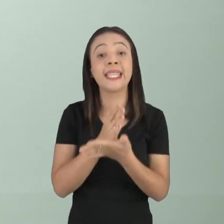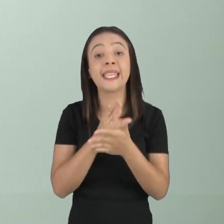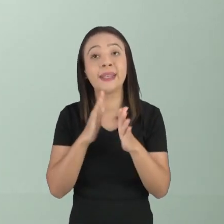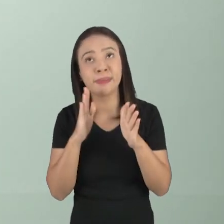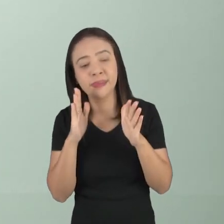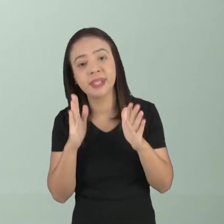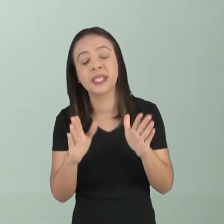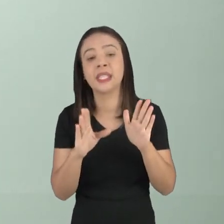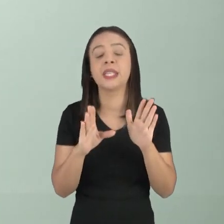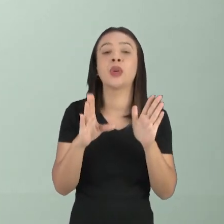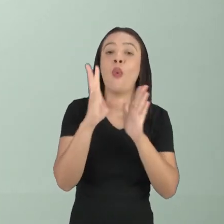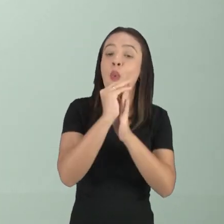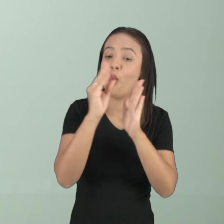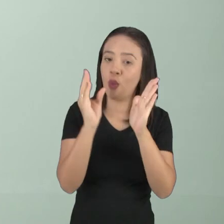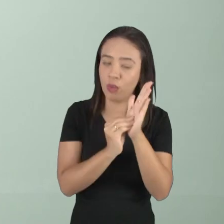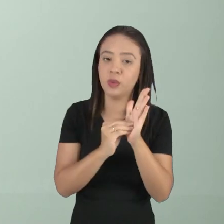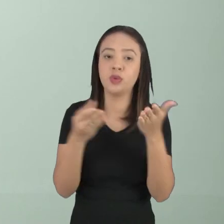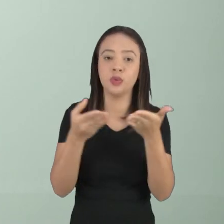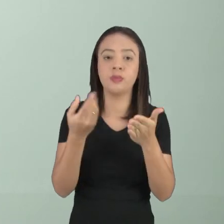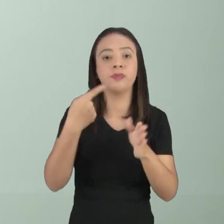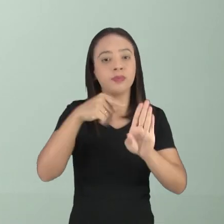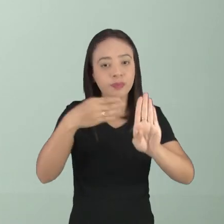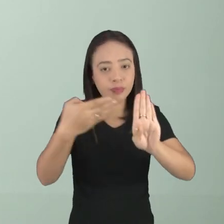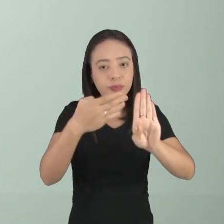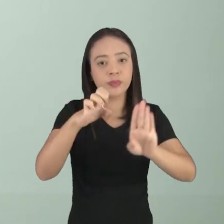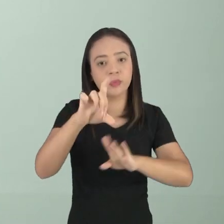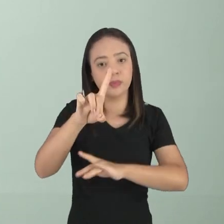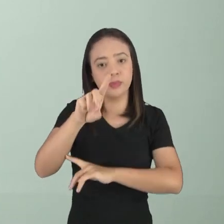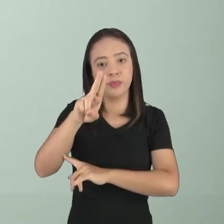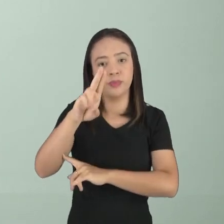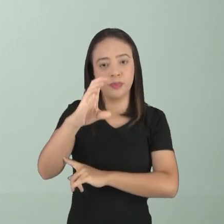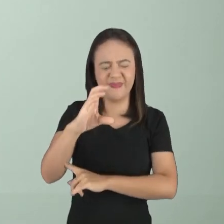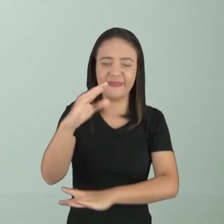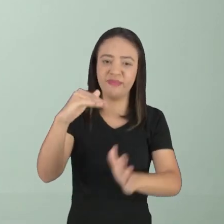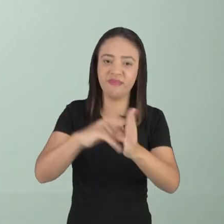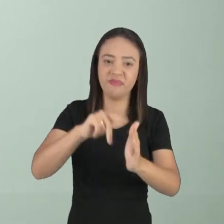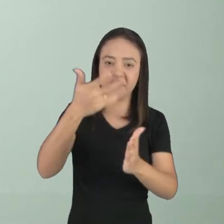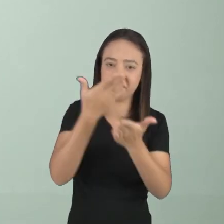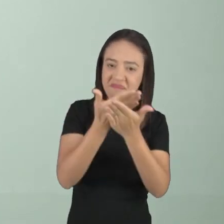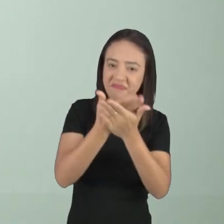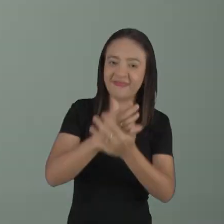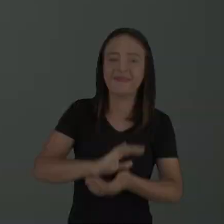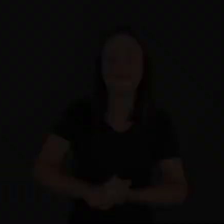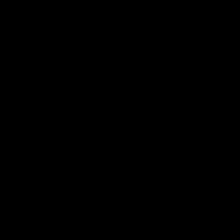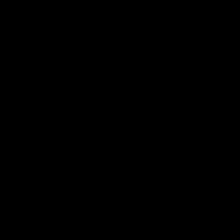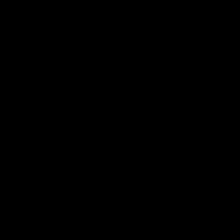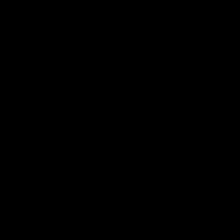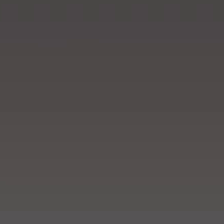terminando aqui esse conteúdo. Acessem a plataforma e até a próxima.